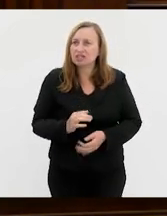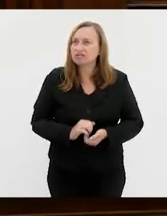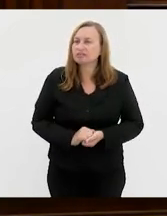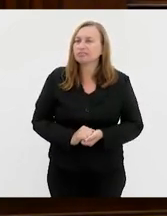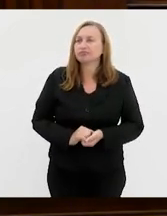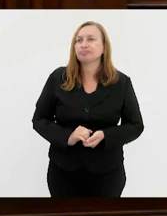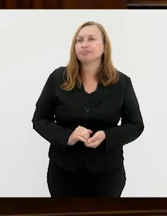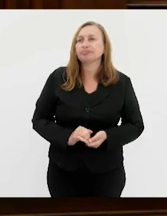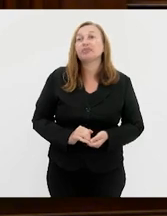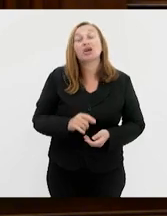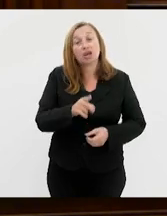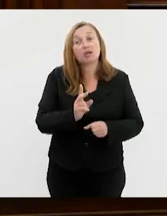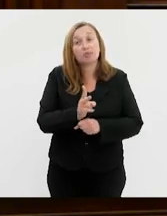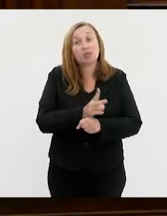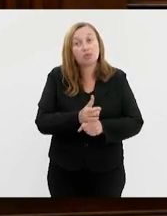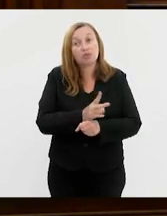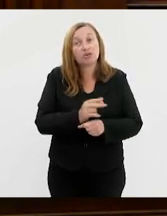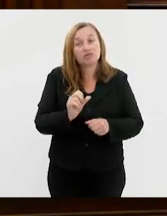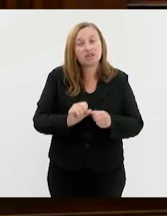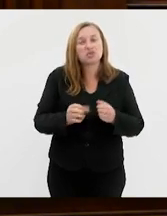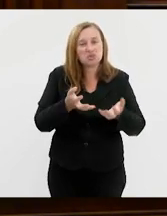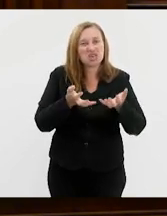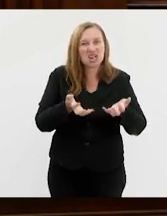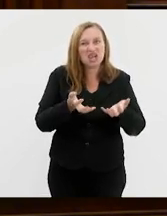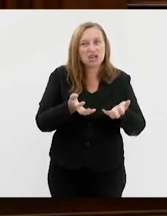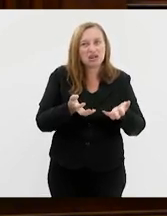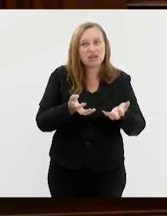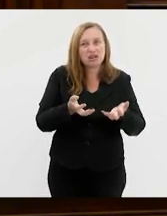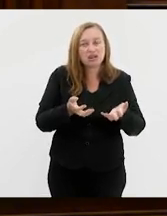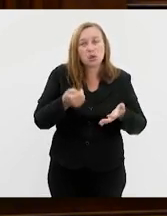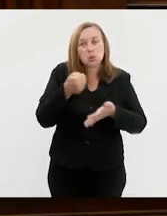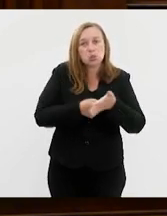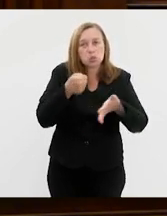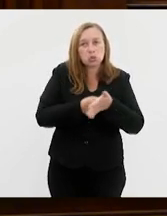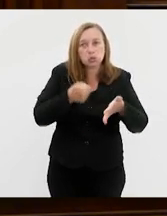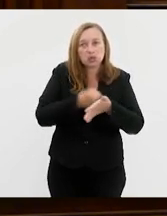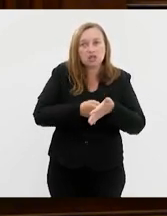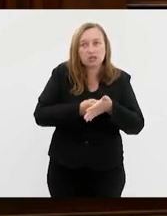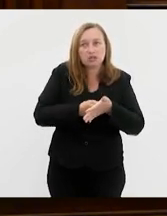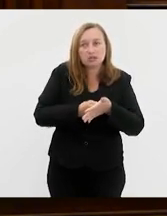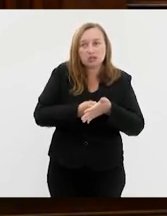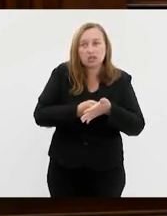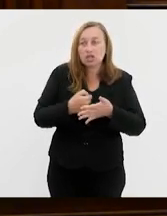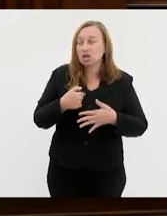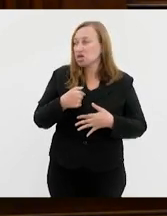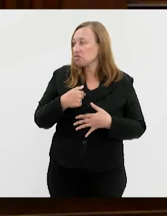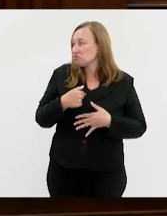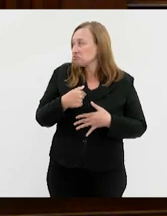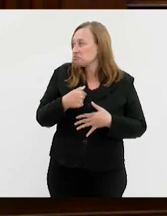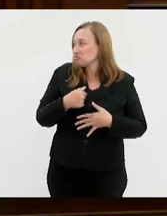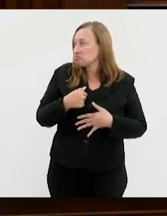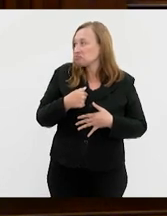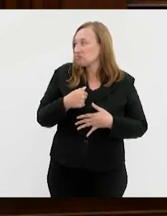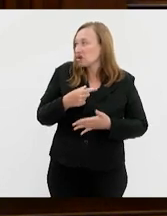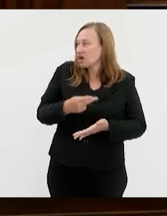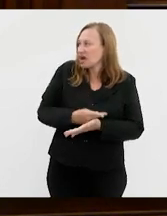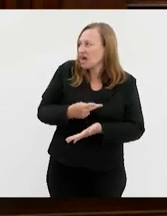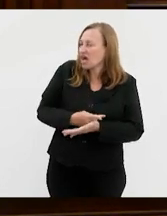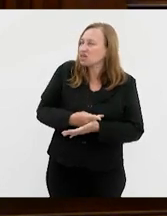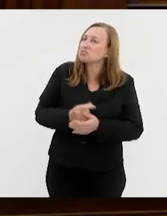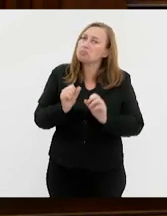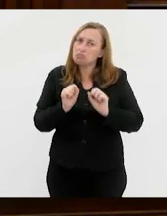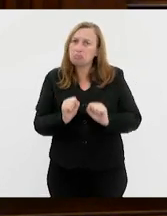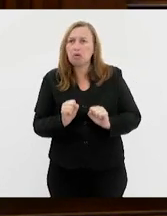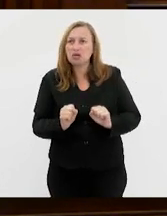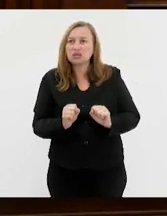Ele procura fazer aquelas coisas que ele quer, vai à luta. E eu não estava, eu estava errado? Talvez. Mas